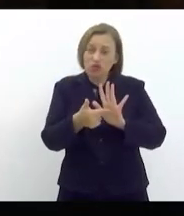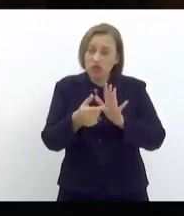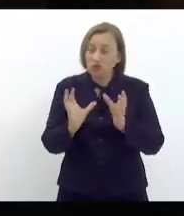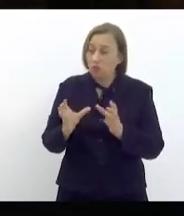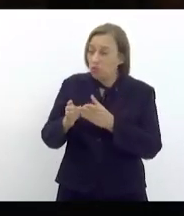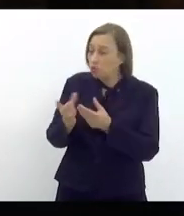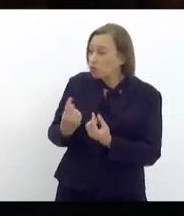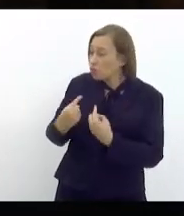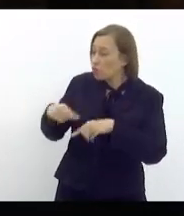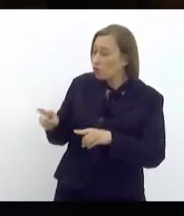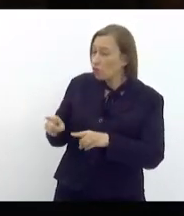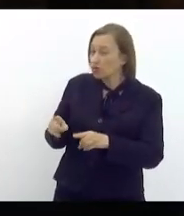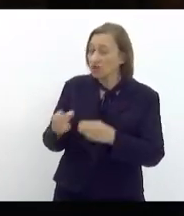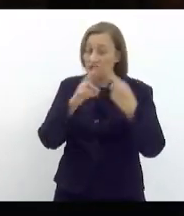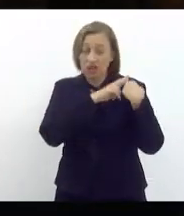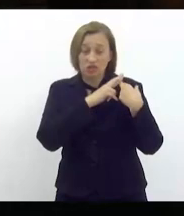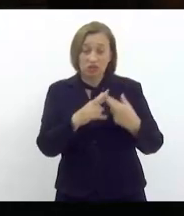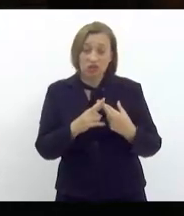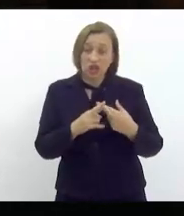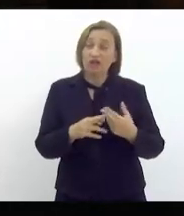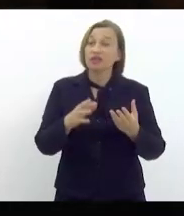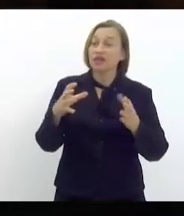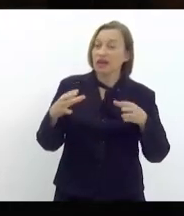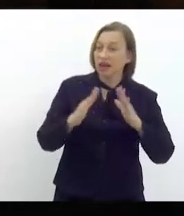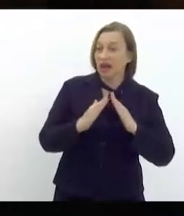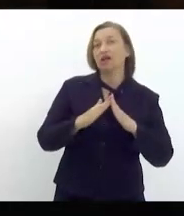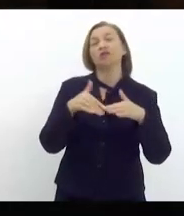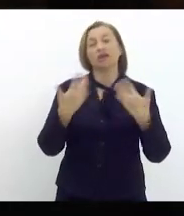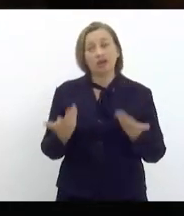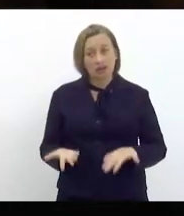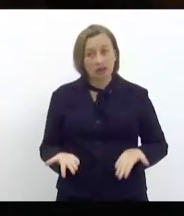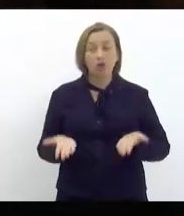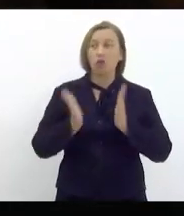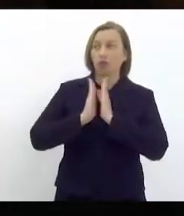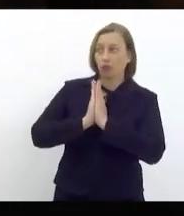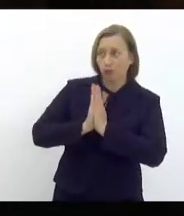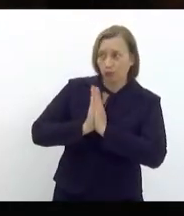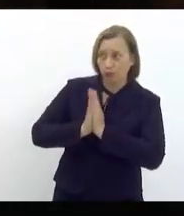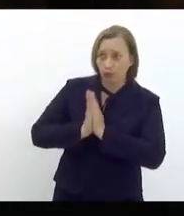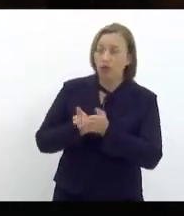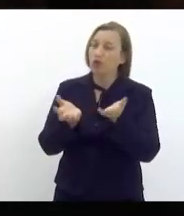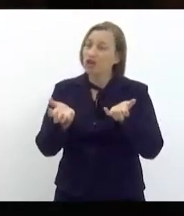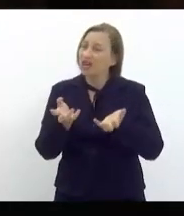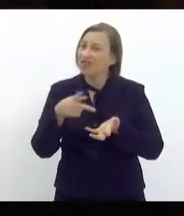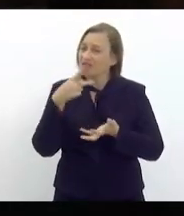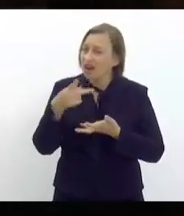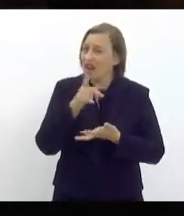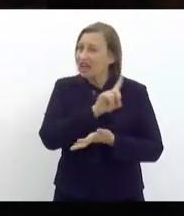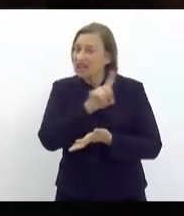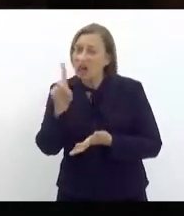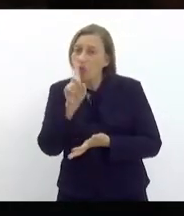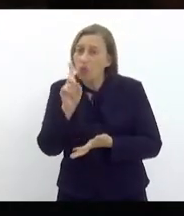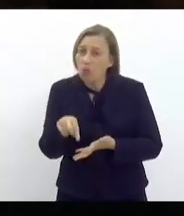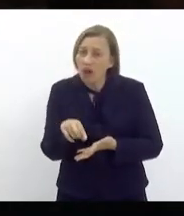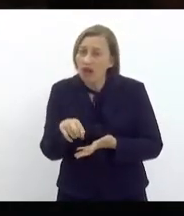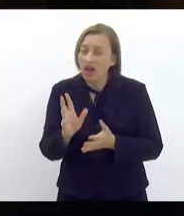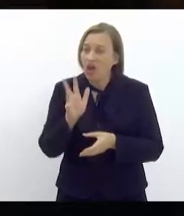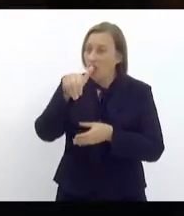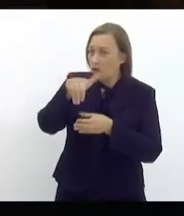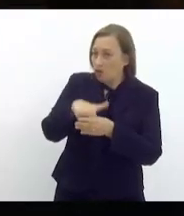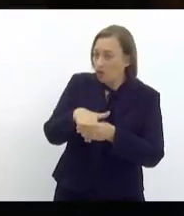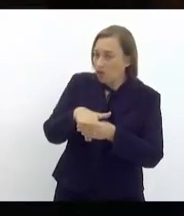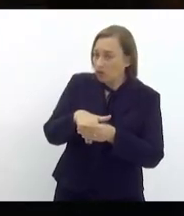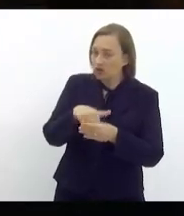responsável na casa então por favor quando queiram dizer que não é que é um voto